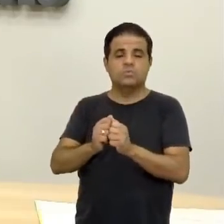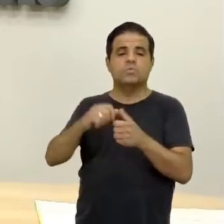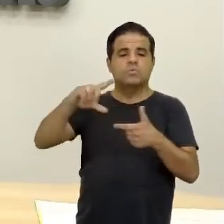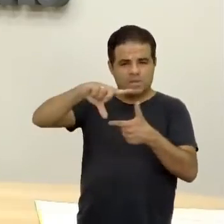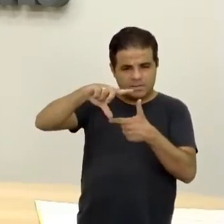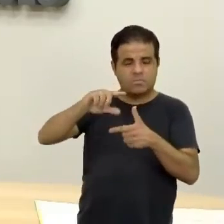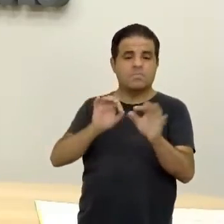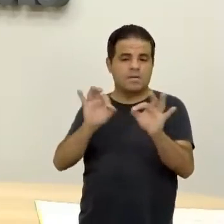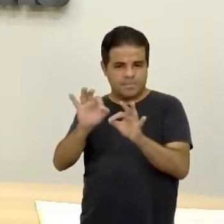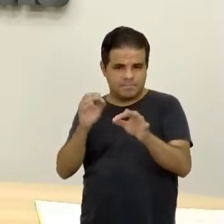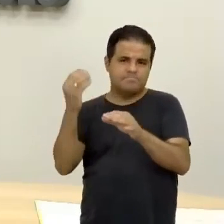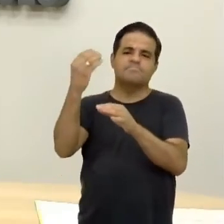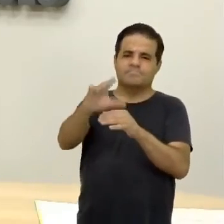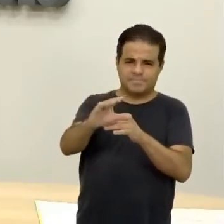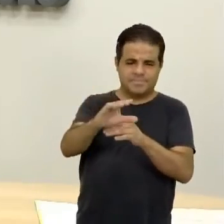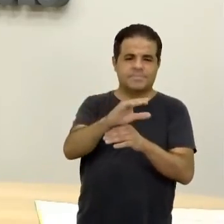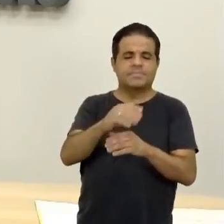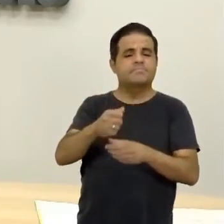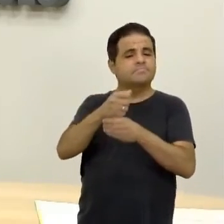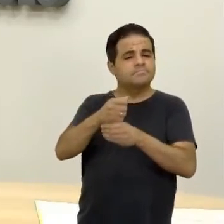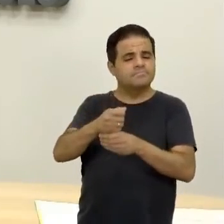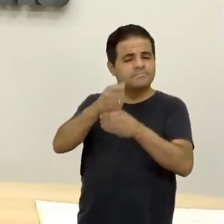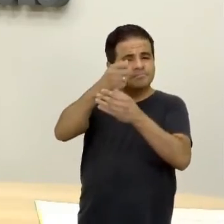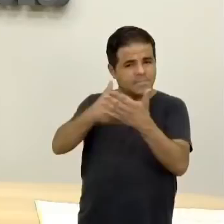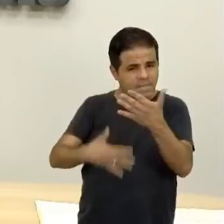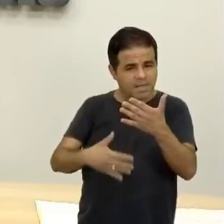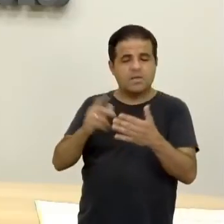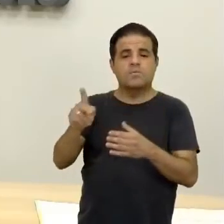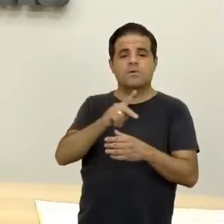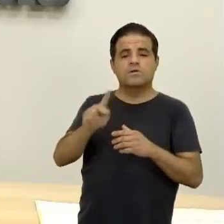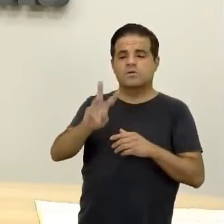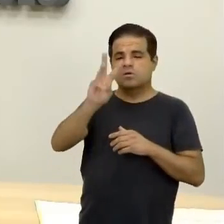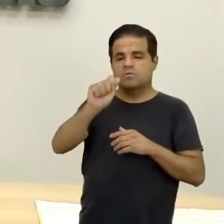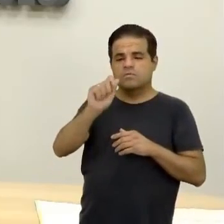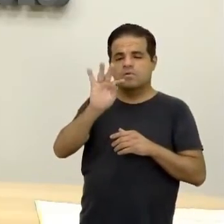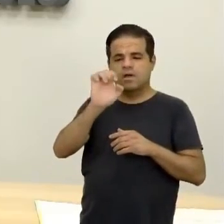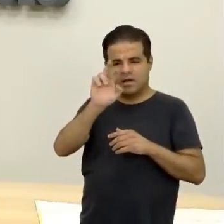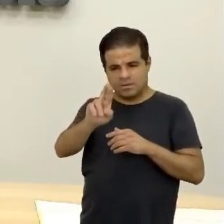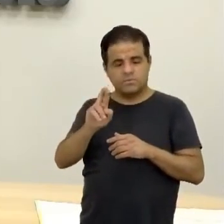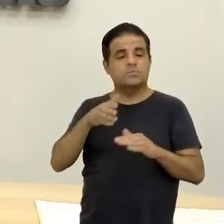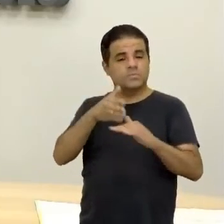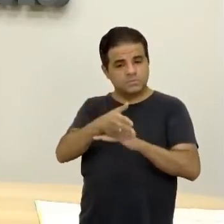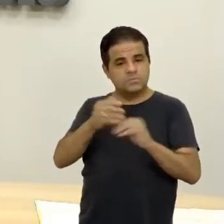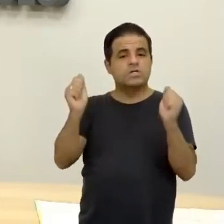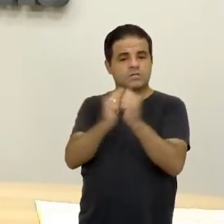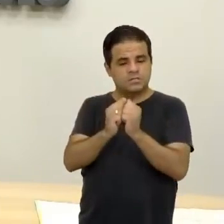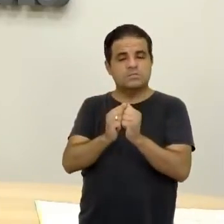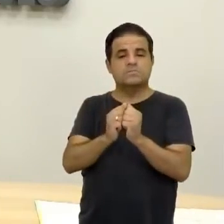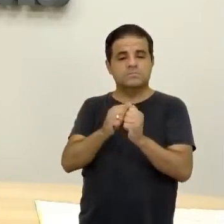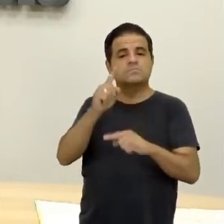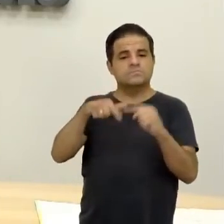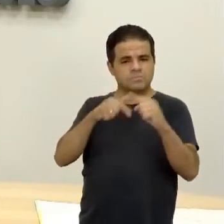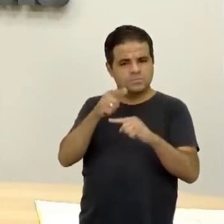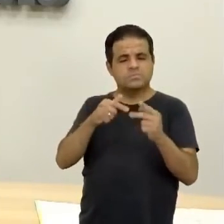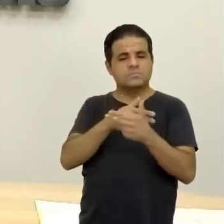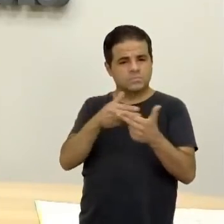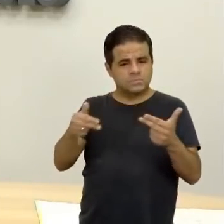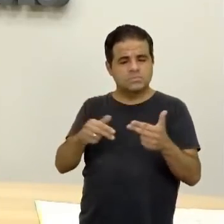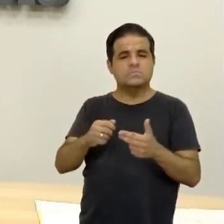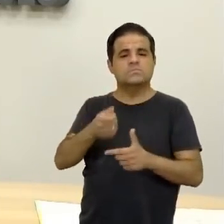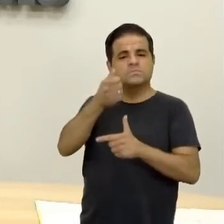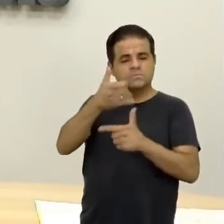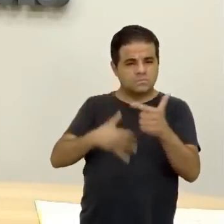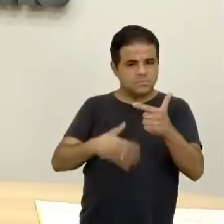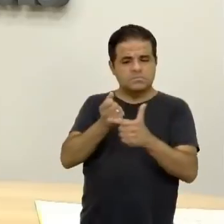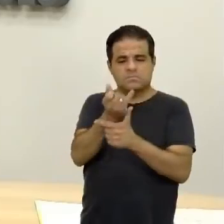quadrado e a partir daí fazer a inscrição Professor Walter participando aqui também chegando no produto notável na descrição